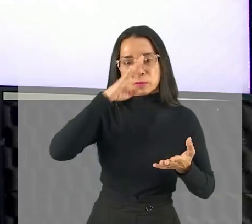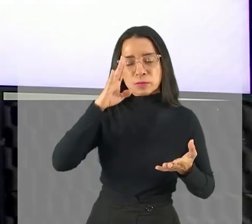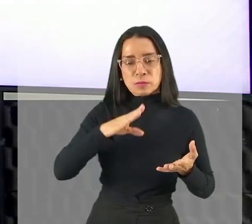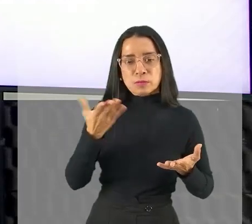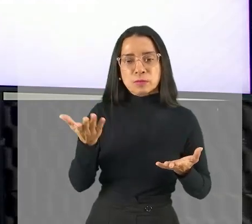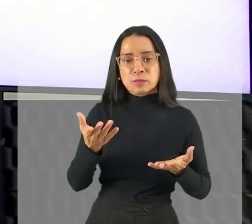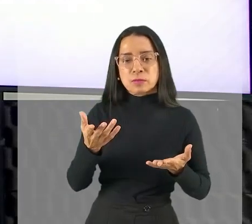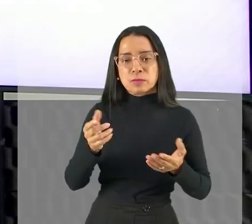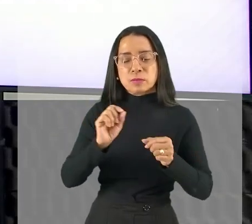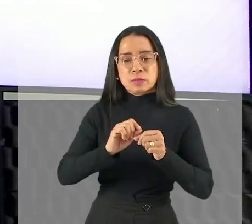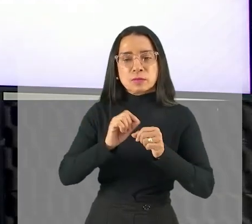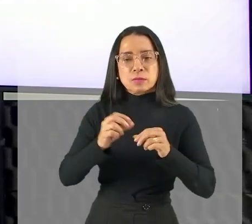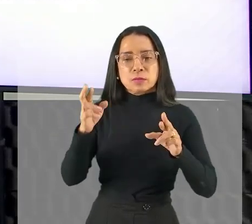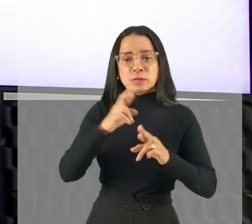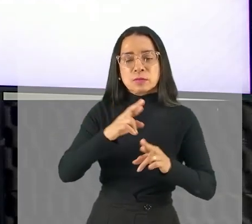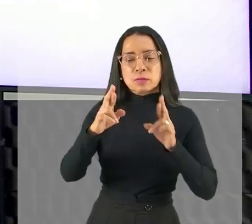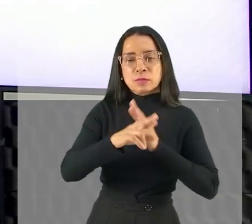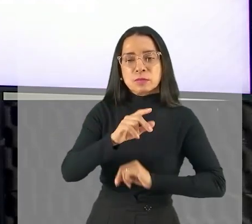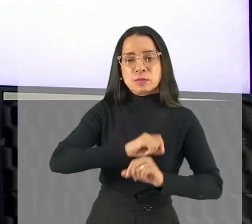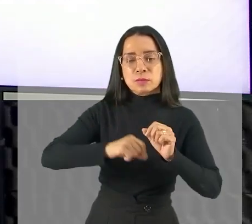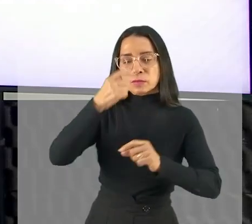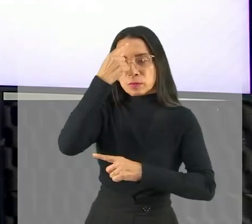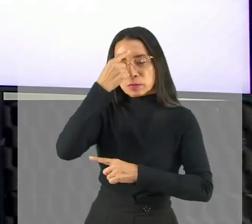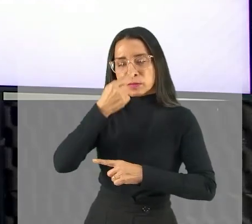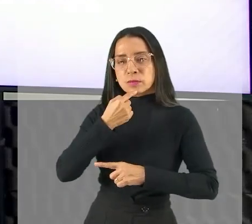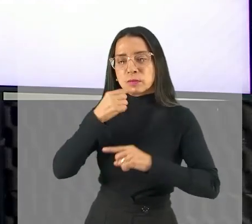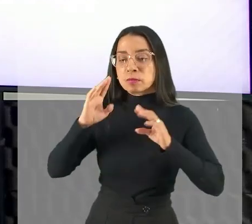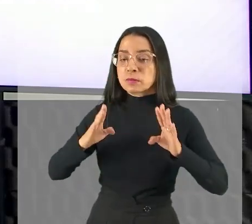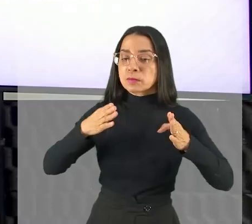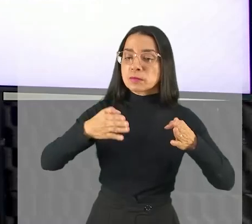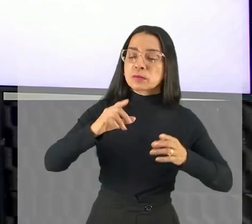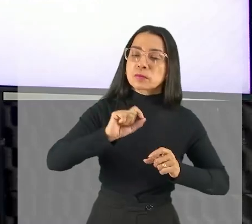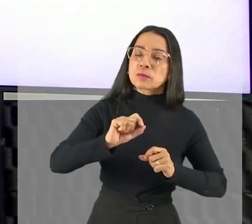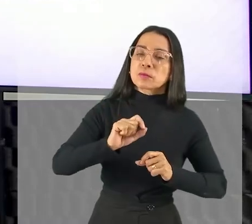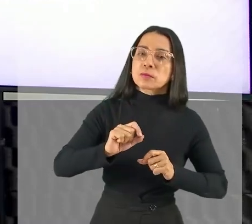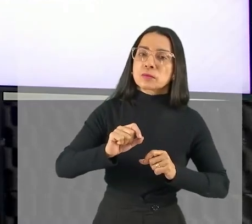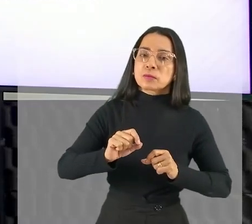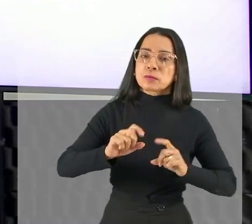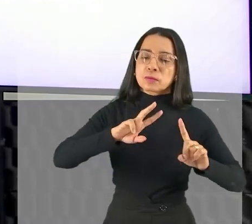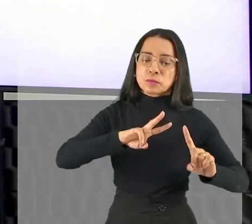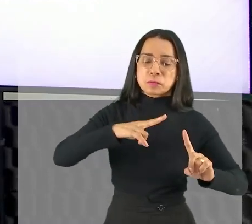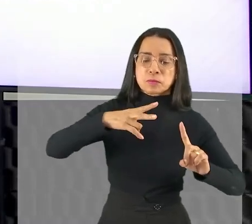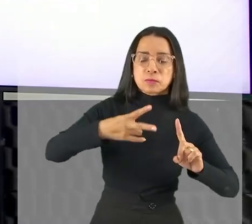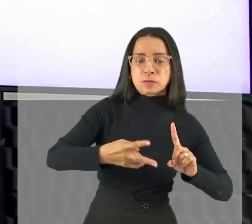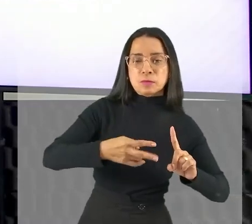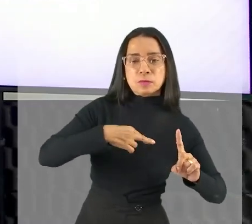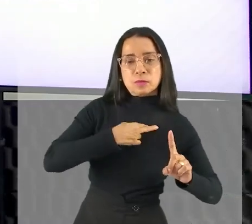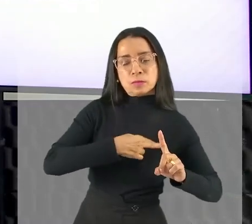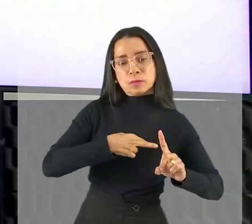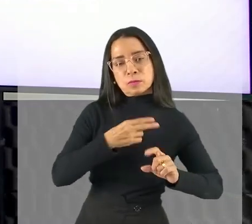tenta fazer essa relação adequada lá com a imagem e a perspectiva aqui do romantismo.